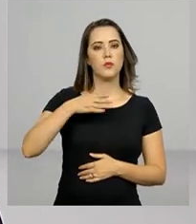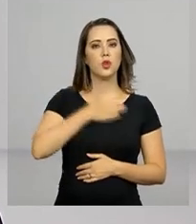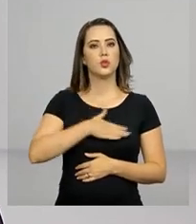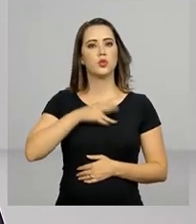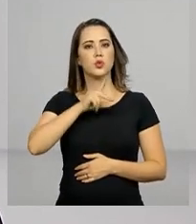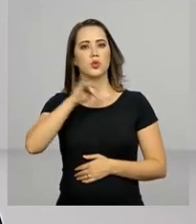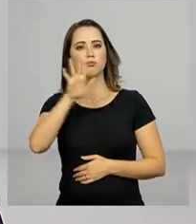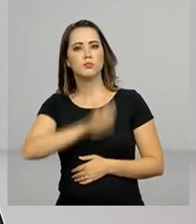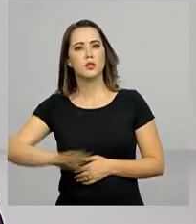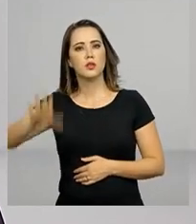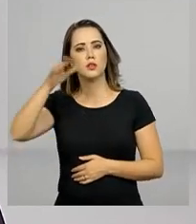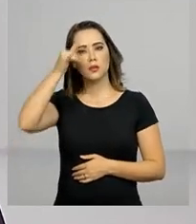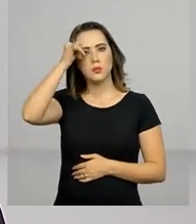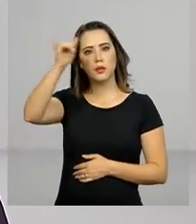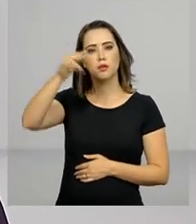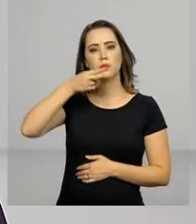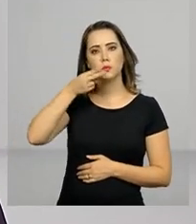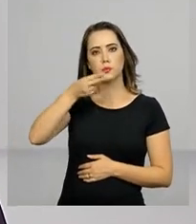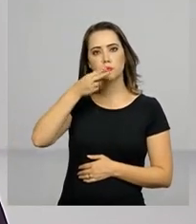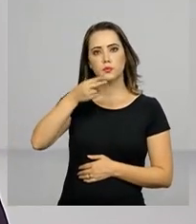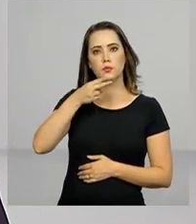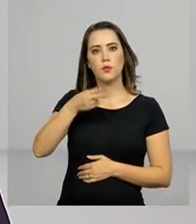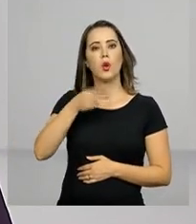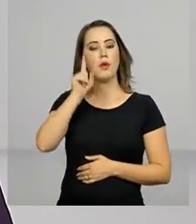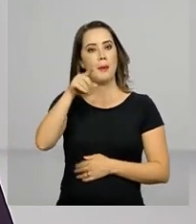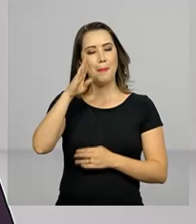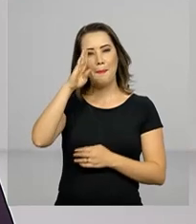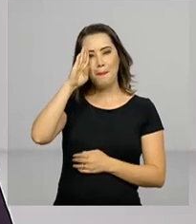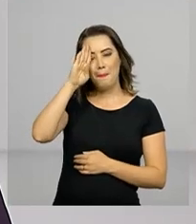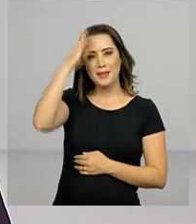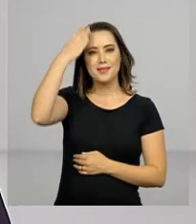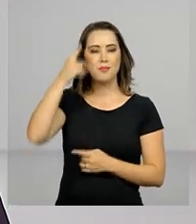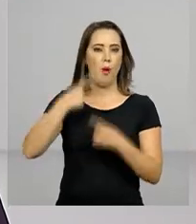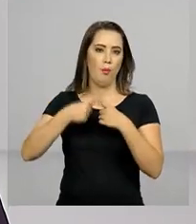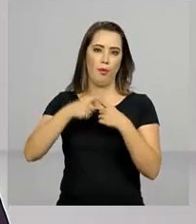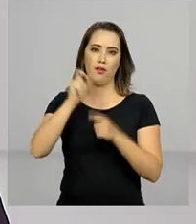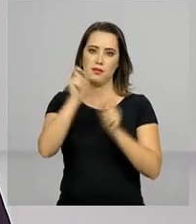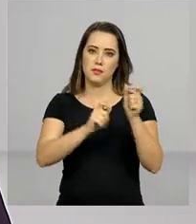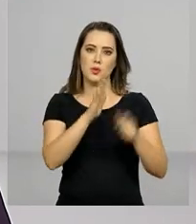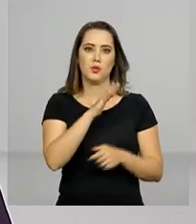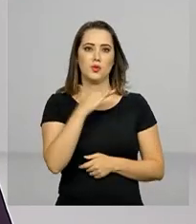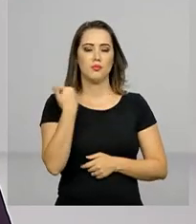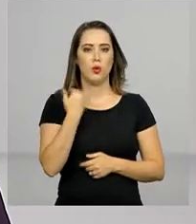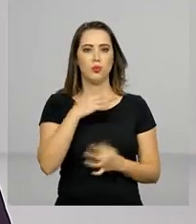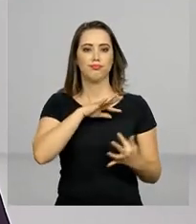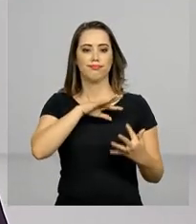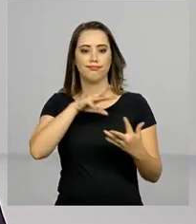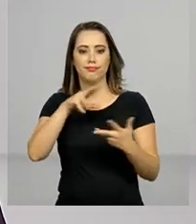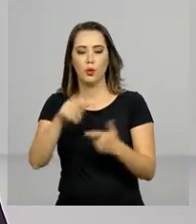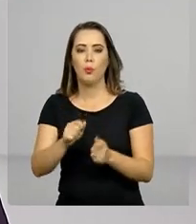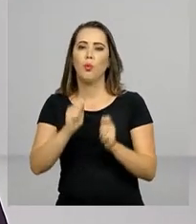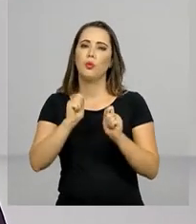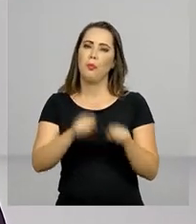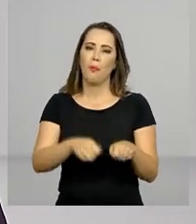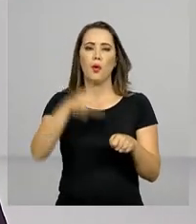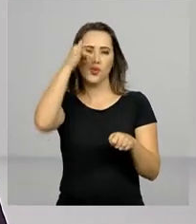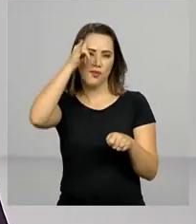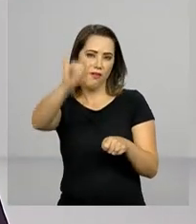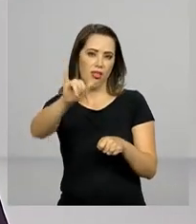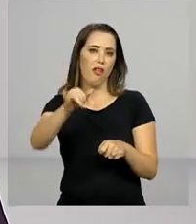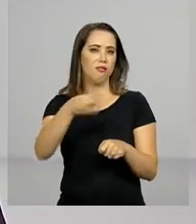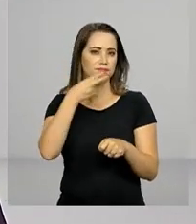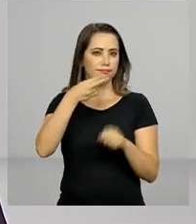Dia Nacional de Combate ao Fumo. O tabagismo é a principal causa de morte evitável em todo o mundo, segundo